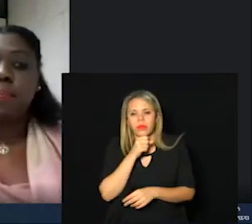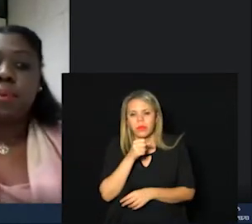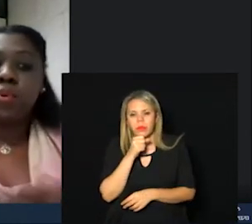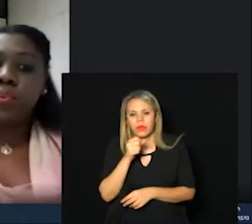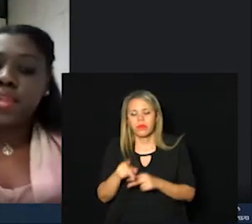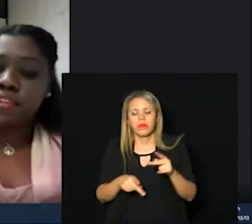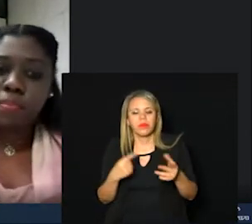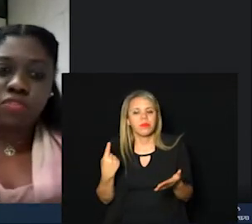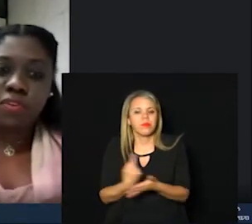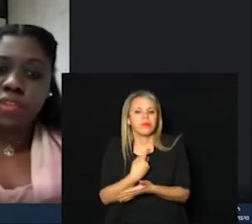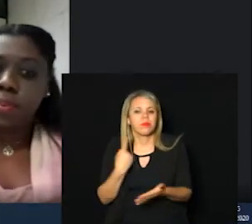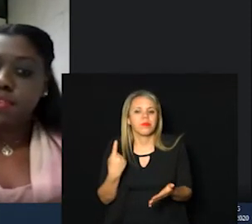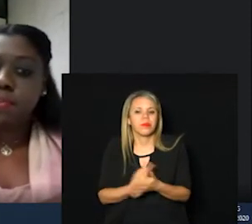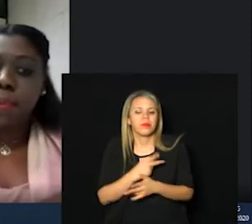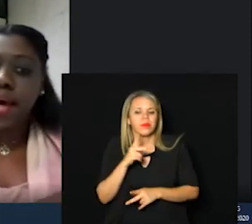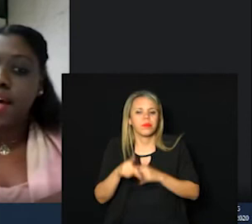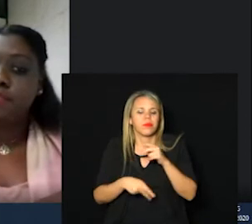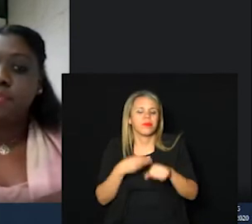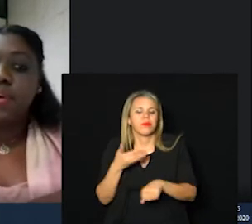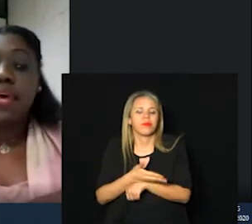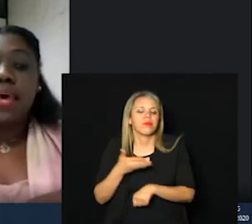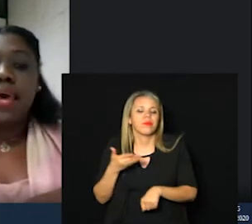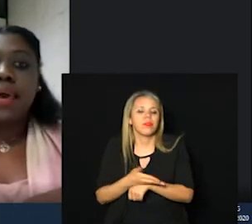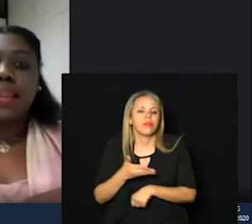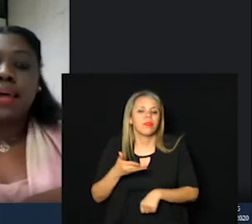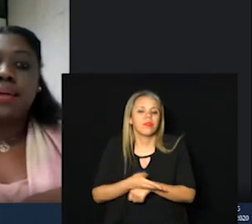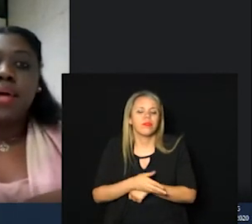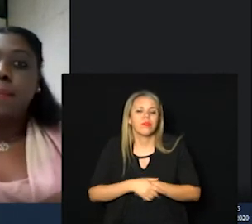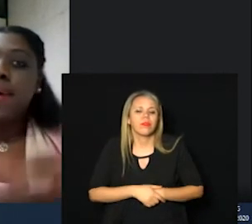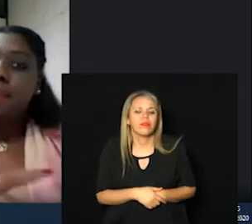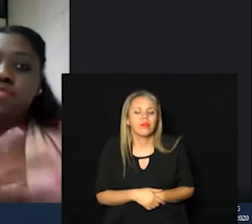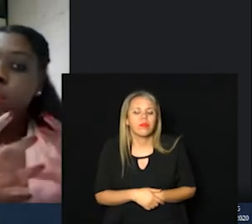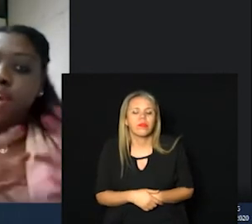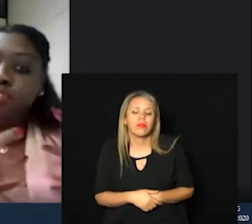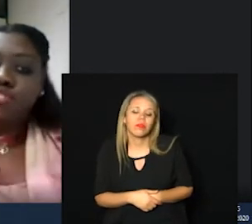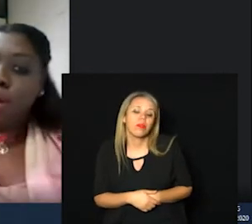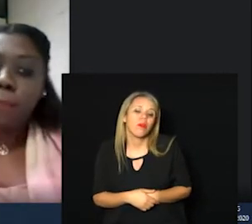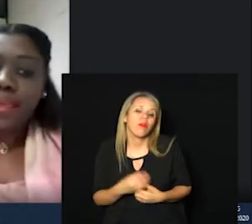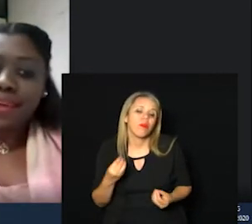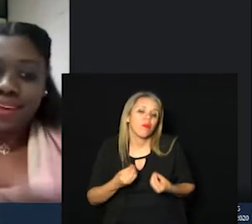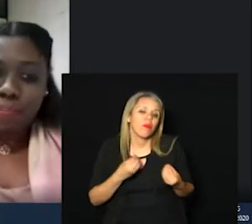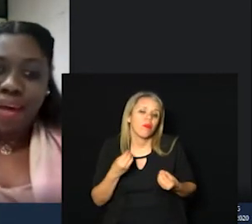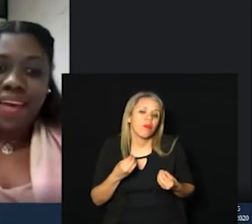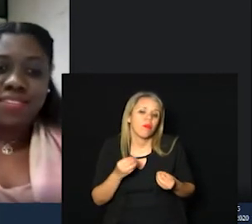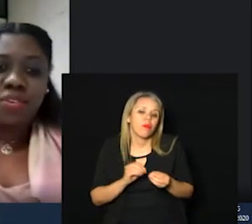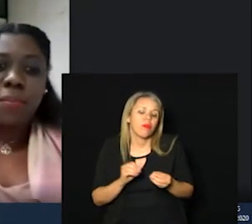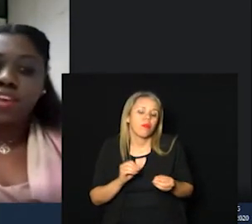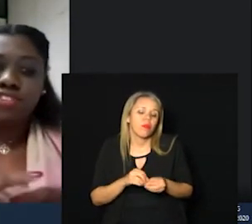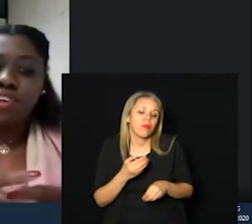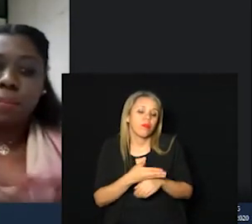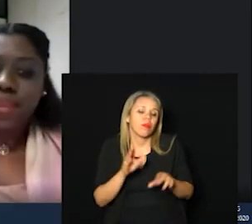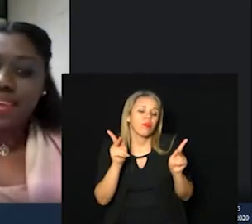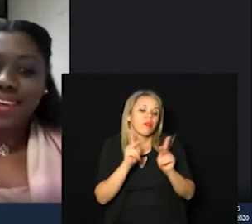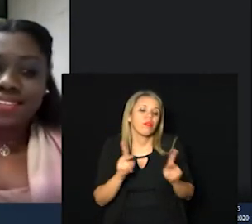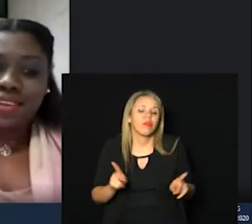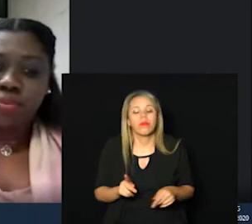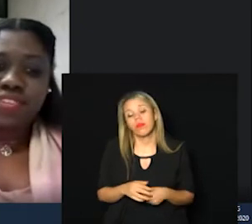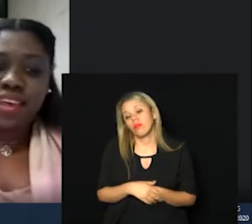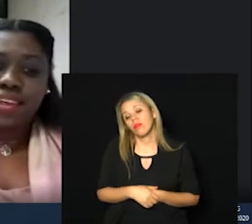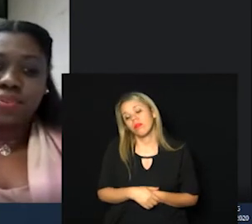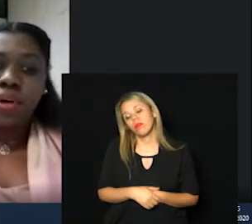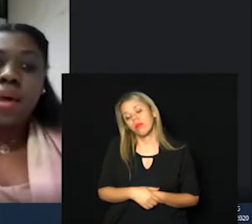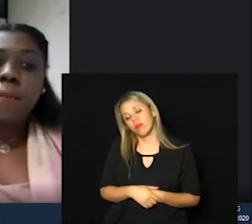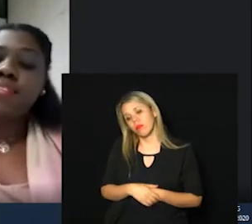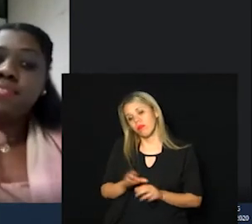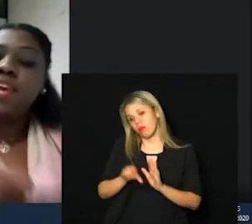jornalistas, a pergunta das pessoas que participavam era: mas como que a gente aplica a paz? Como que a gente aplica esse